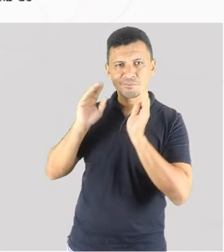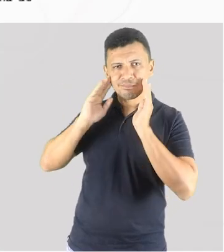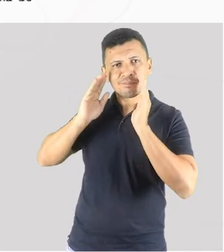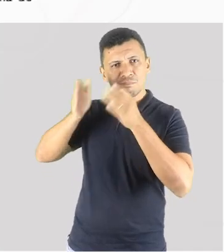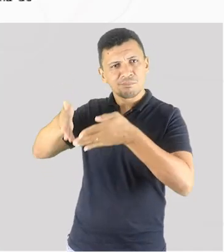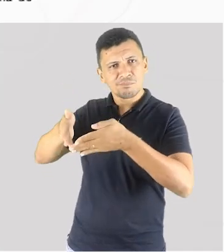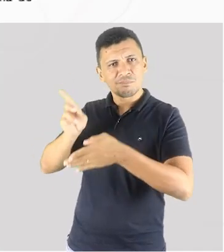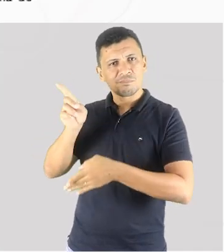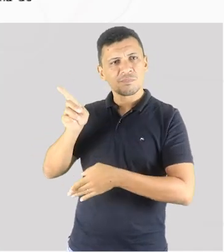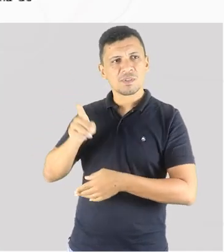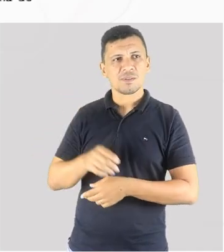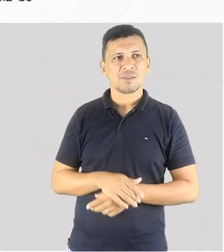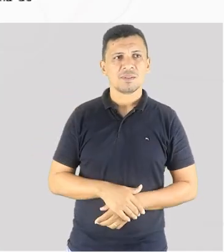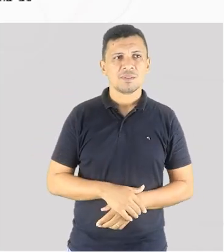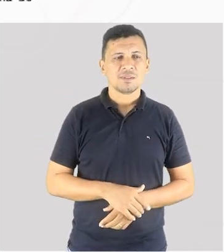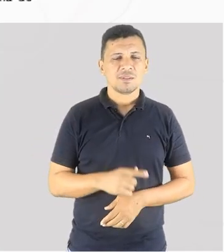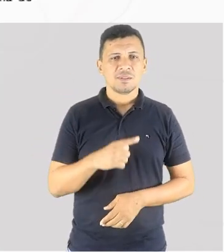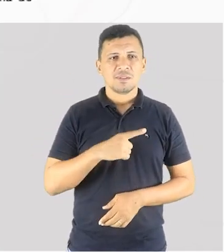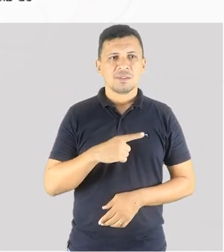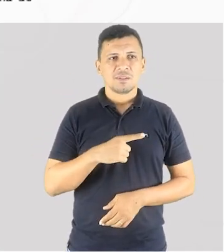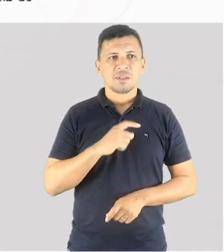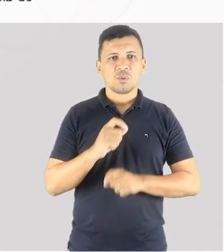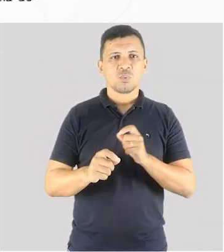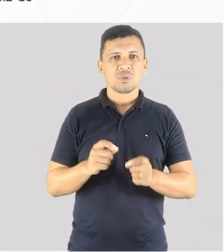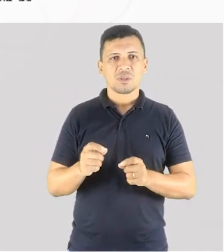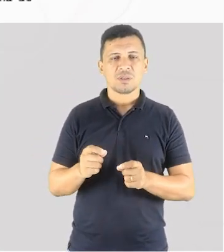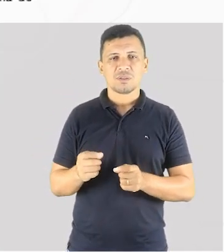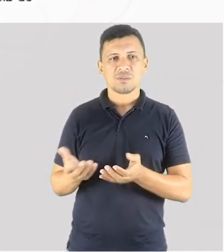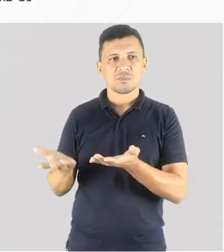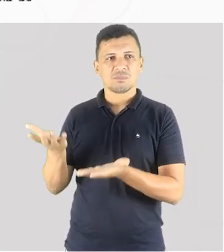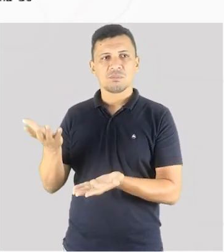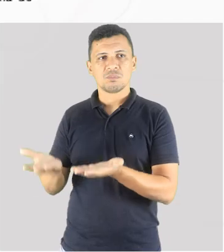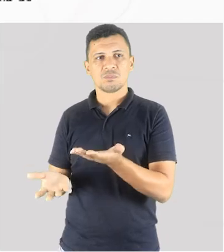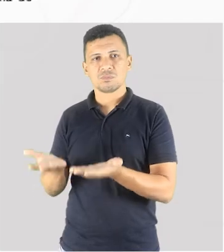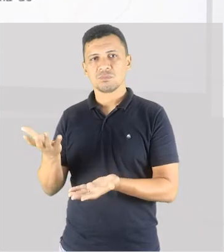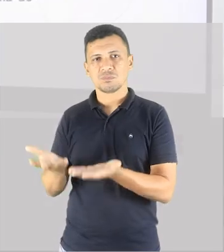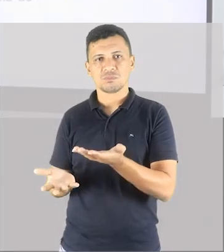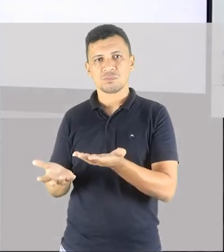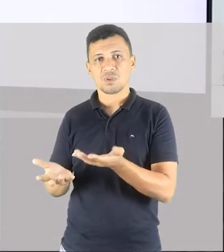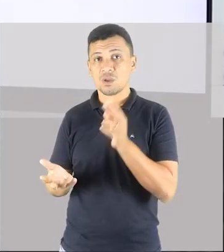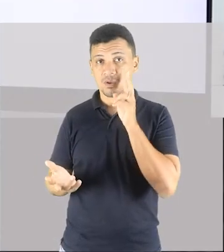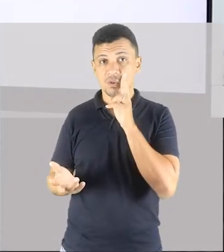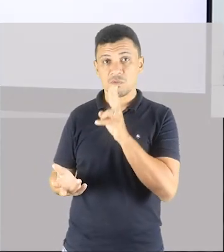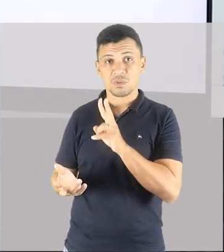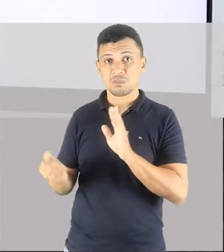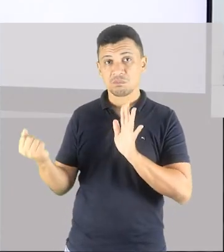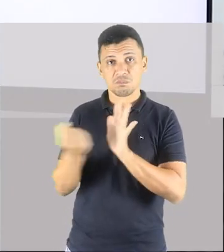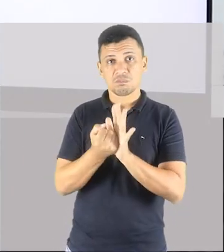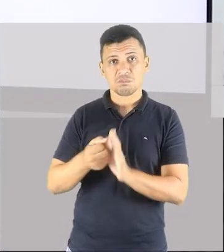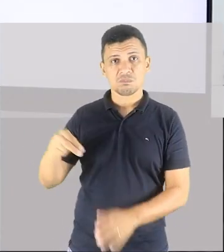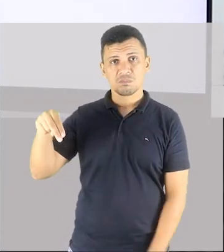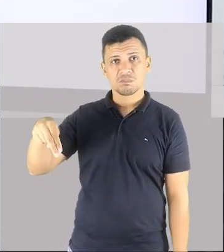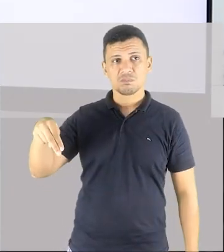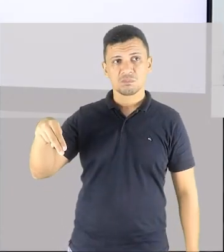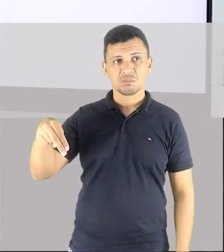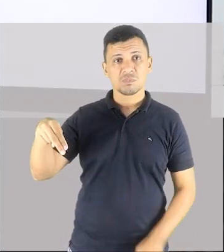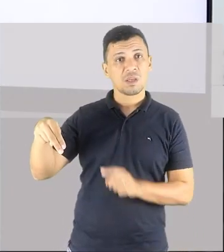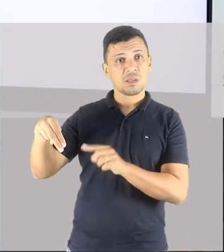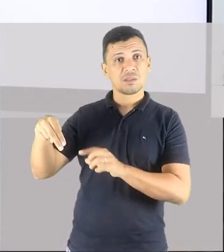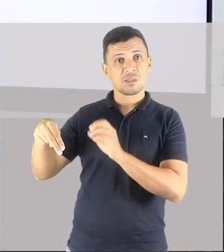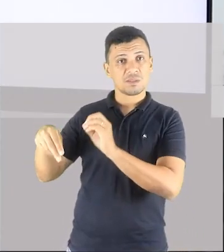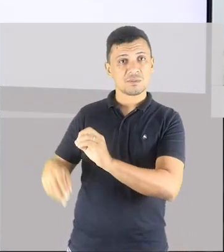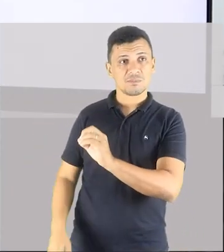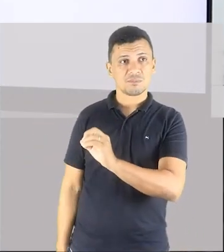nele. Aqui eu tenho uma balança, está graduada em newtons, tá? Está medindo a força. Aqui ela está zerada e